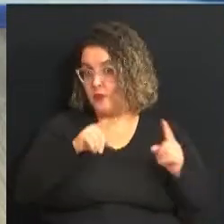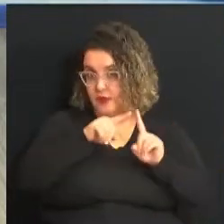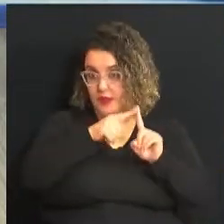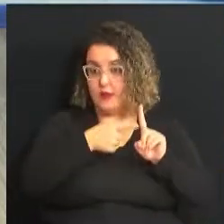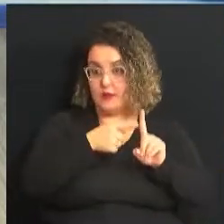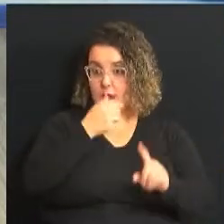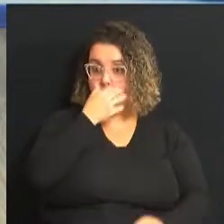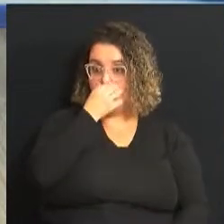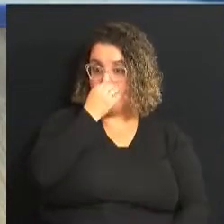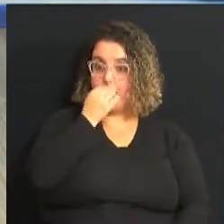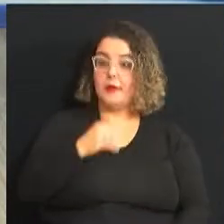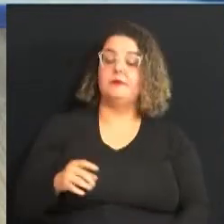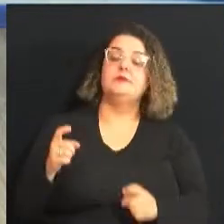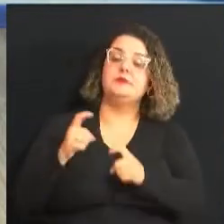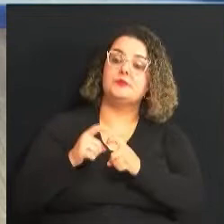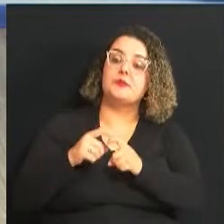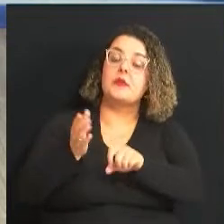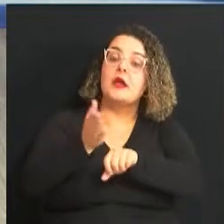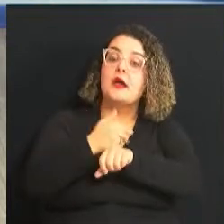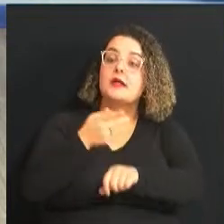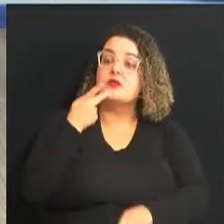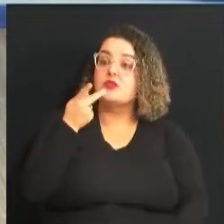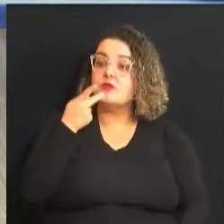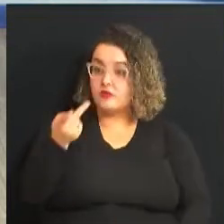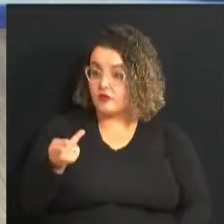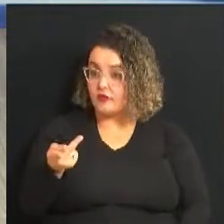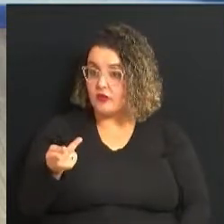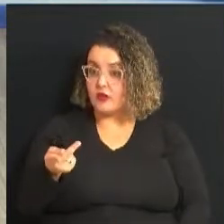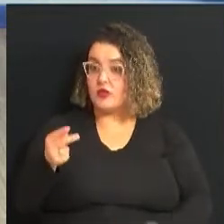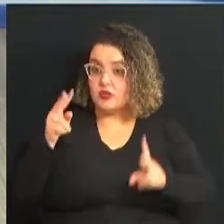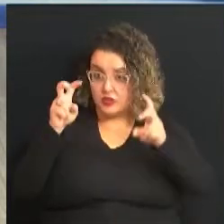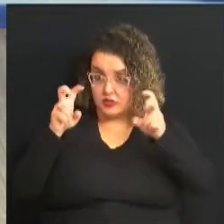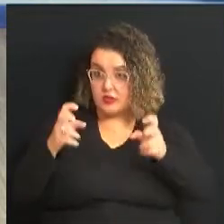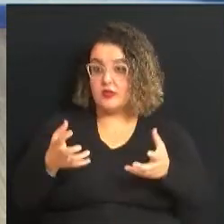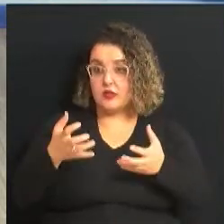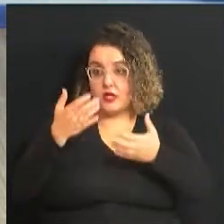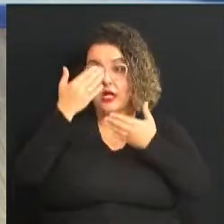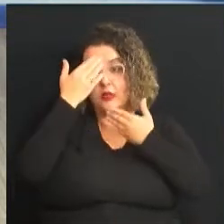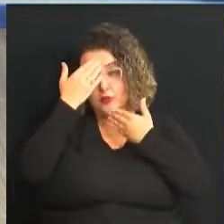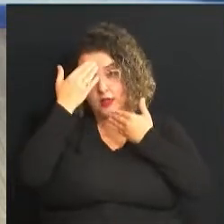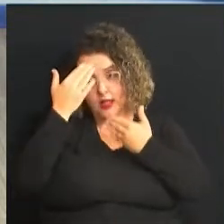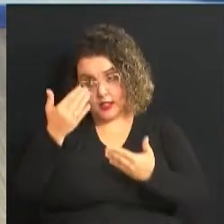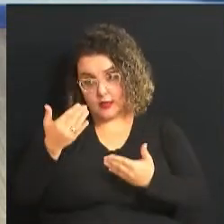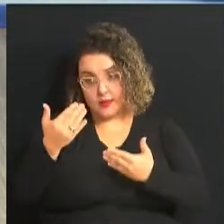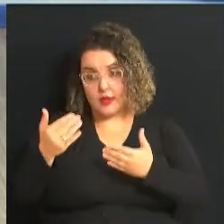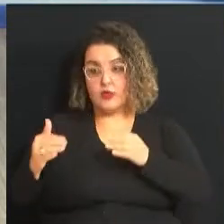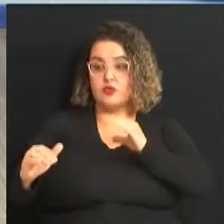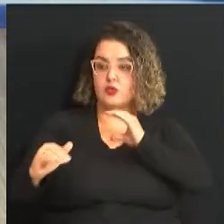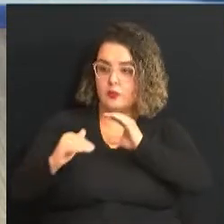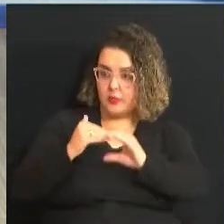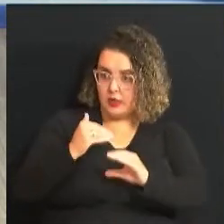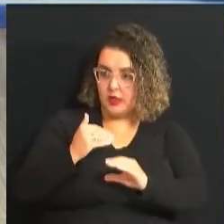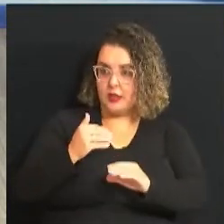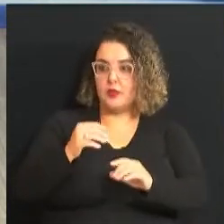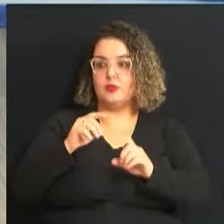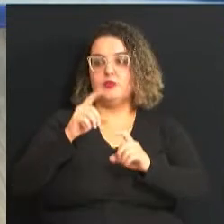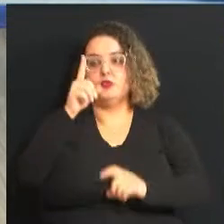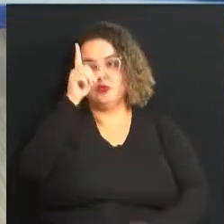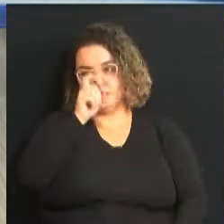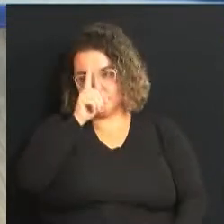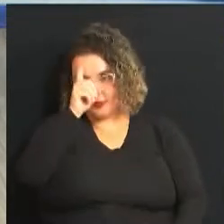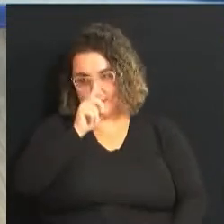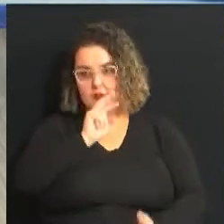Doutor, antes de falar aqui sobre esse tema, eu quero agradecer a sua participação. O senhor está aí no hospital, tem